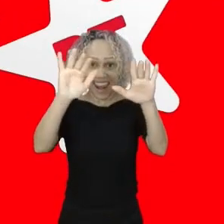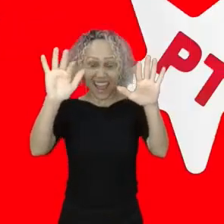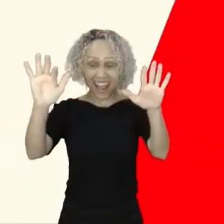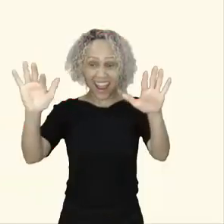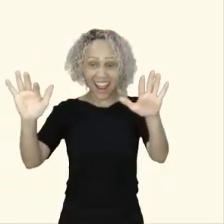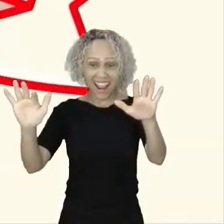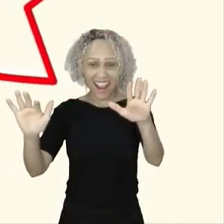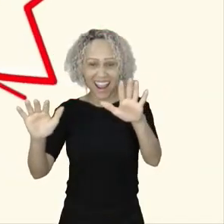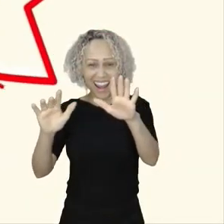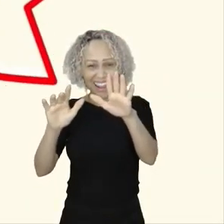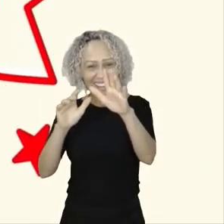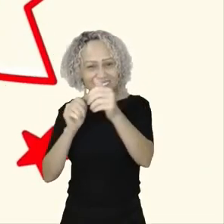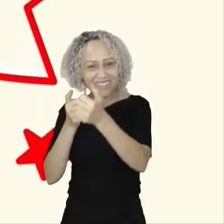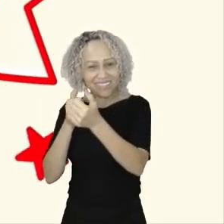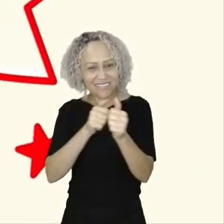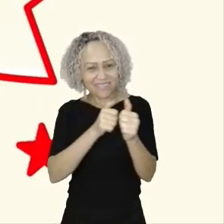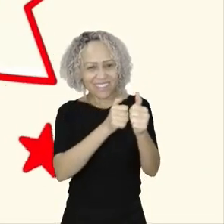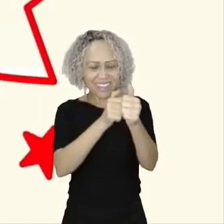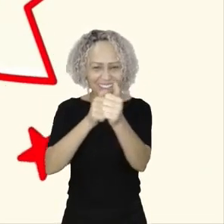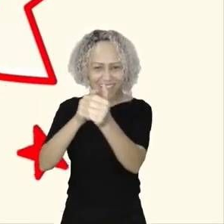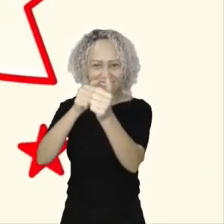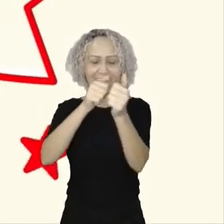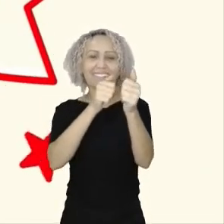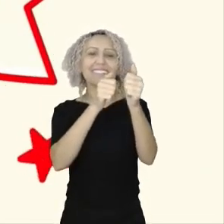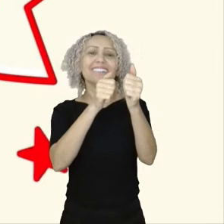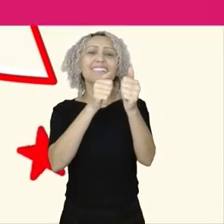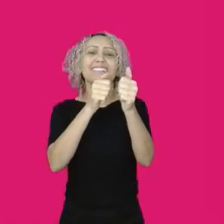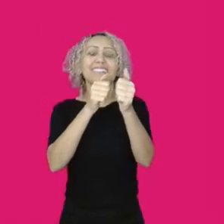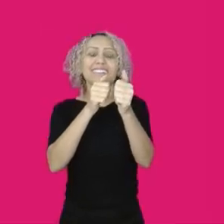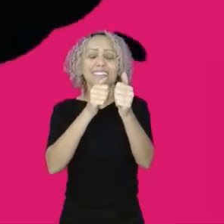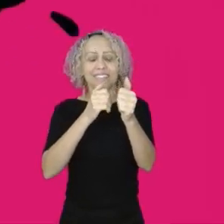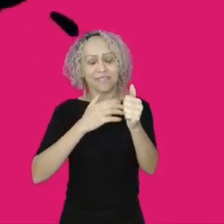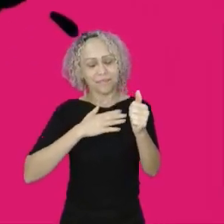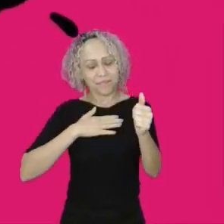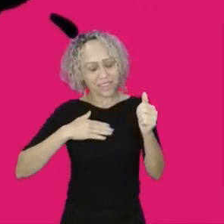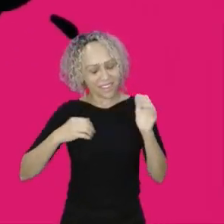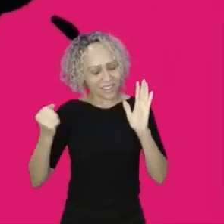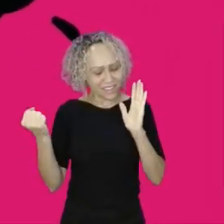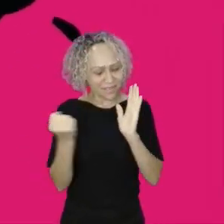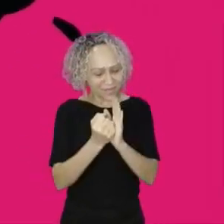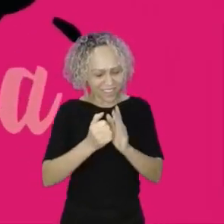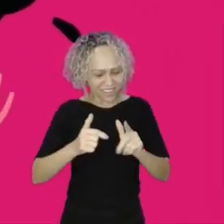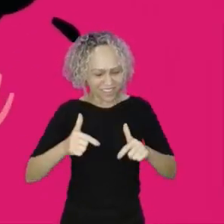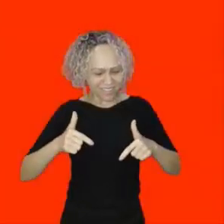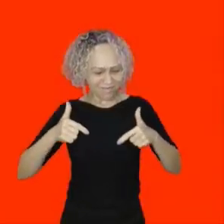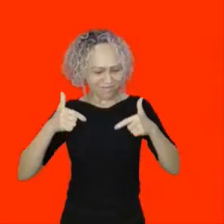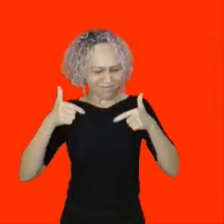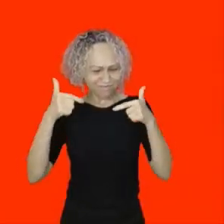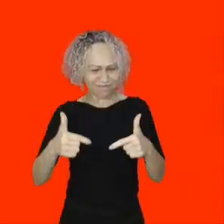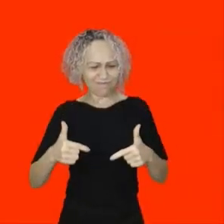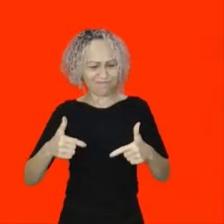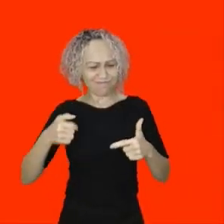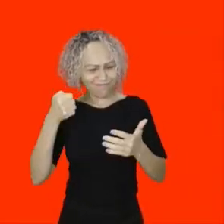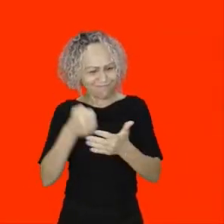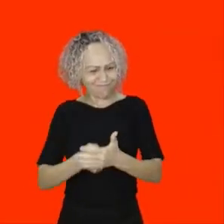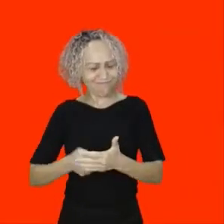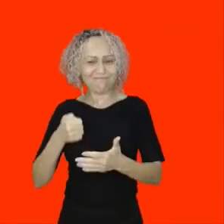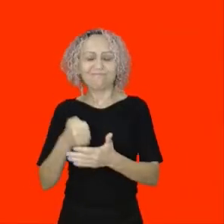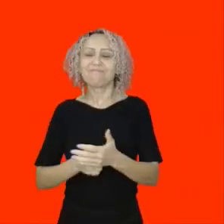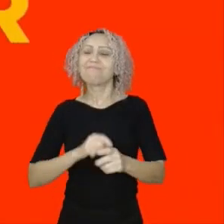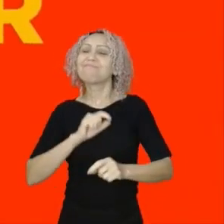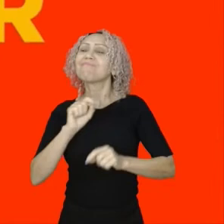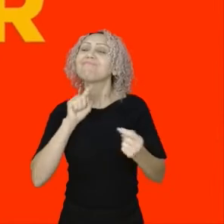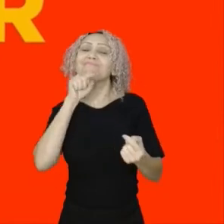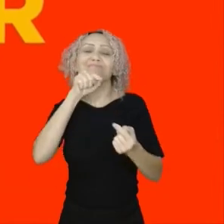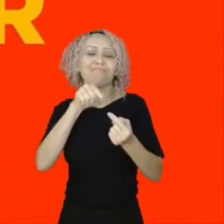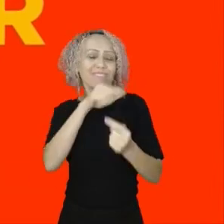brilha, ela é quem vai me guiar. Ser guerreira é minha sina,